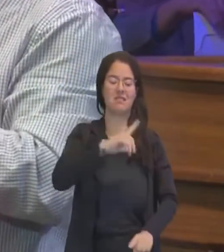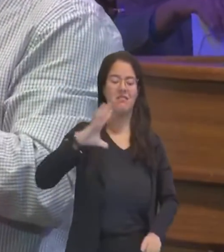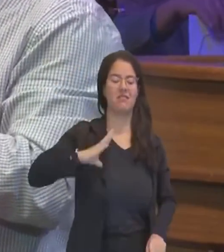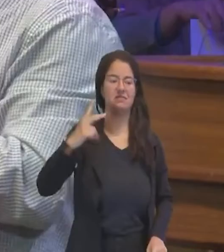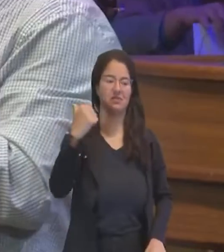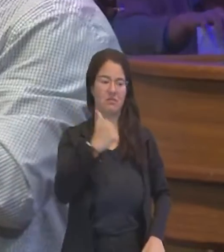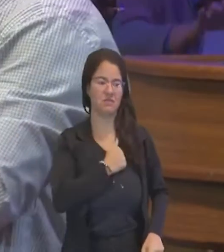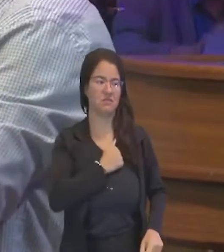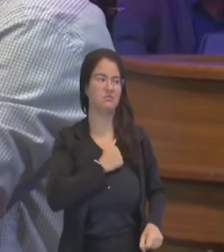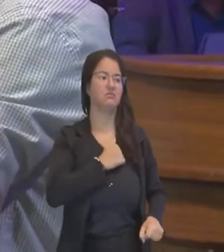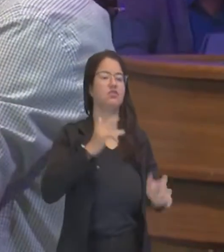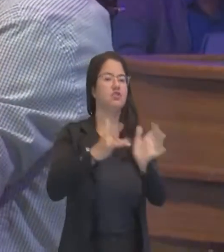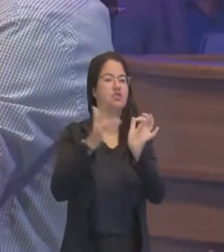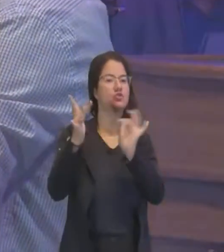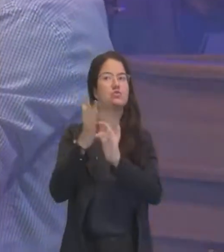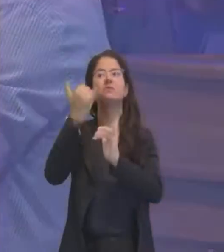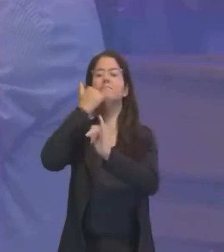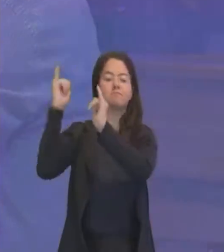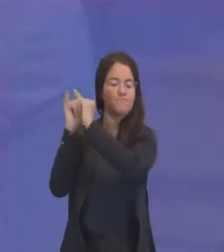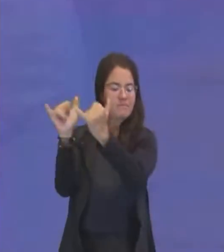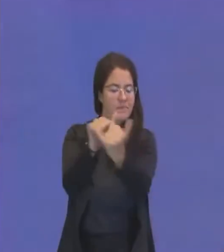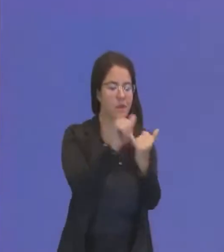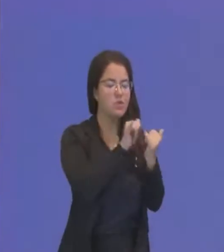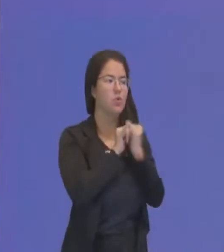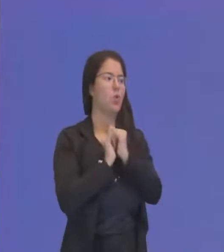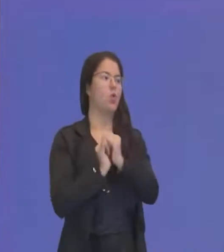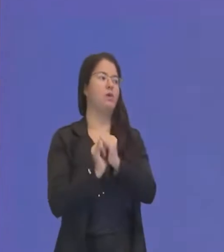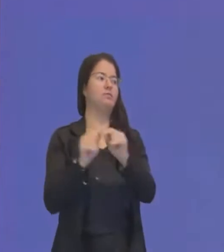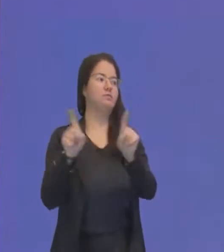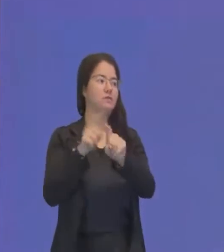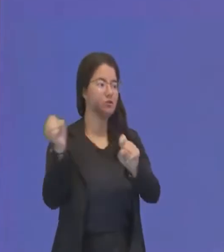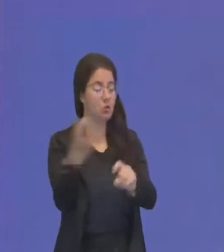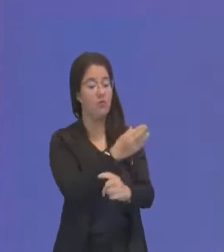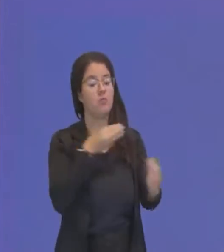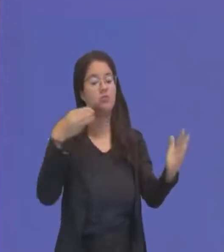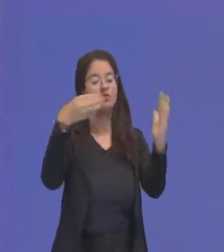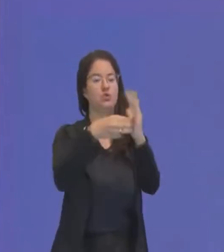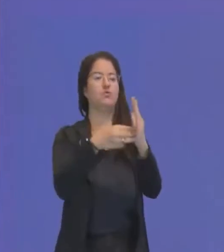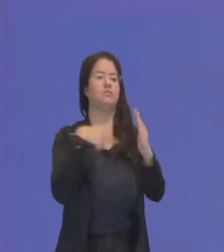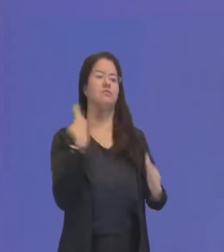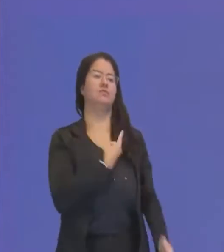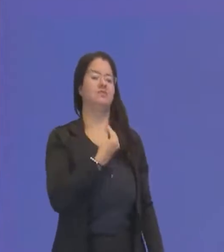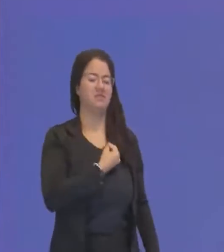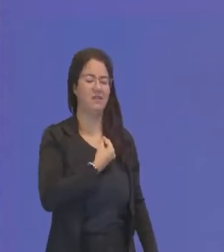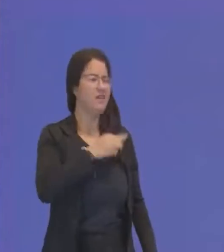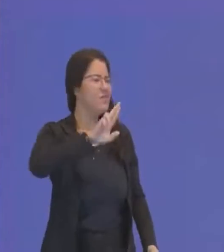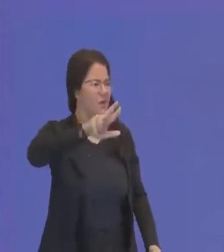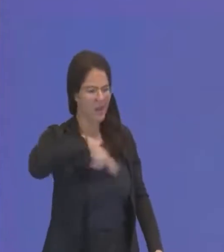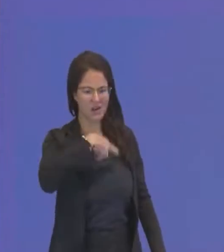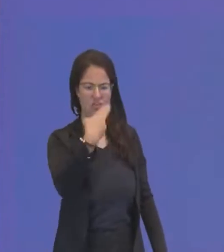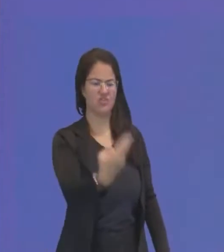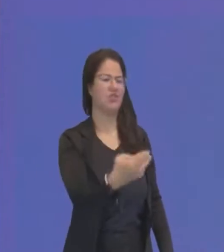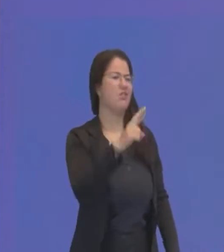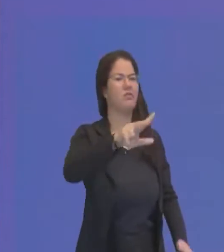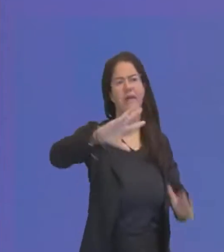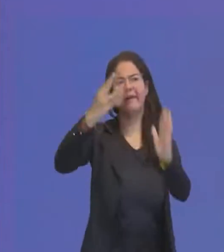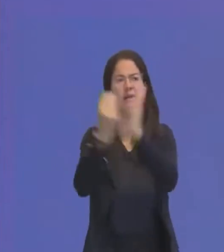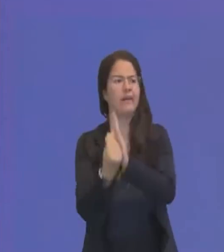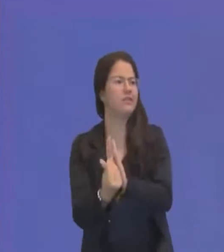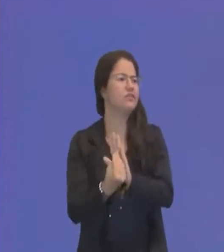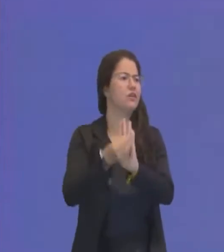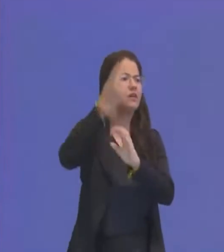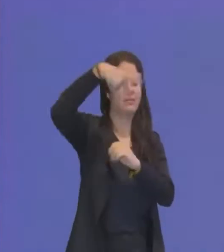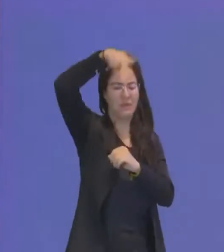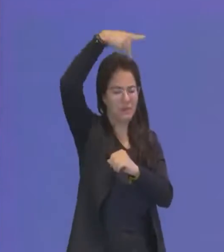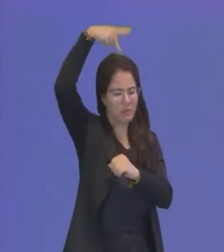nossos pecados. Em Jesus encontramos uma nova razão para viver. Veja, não é religião, não é igreja A, B ou C, é